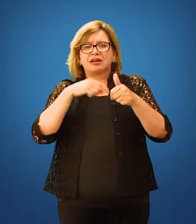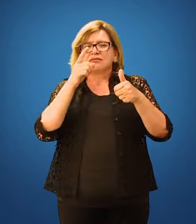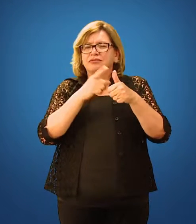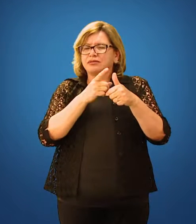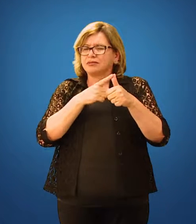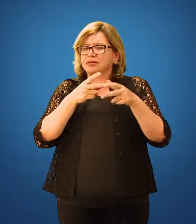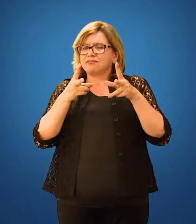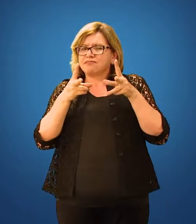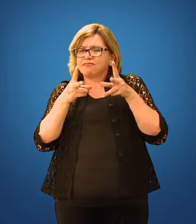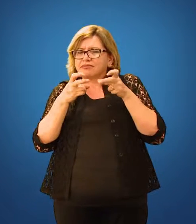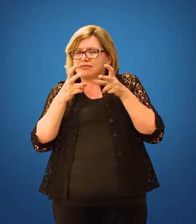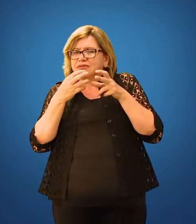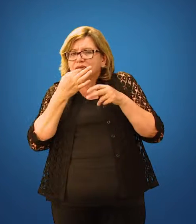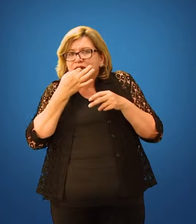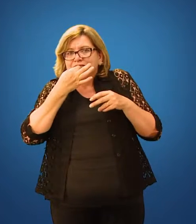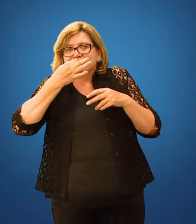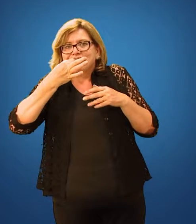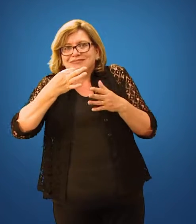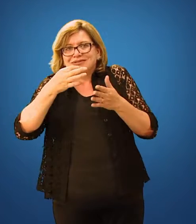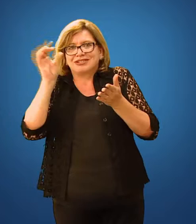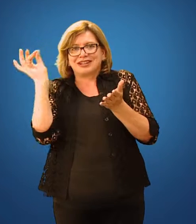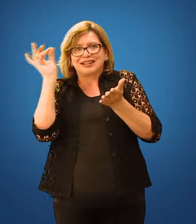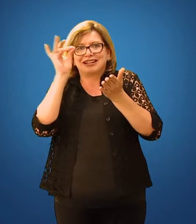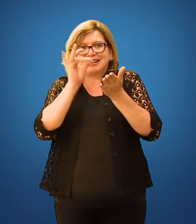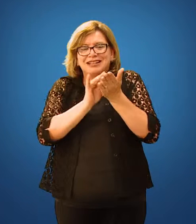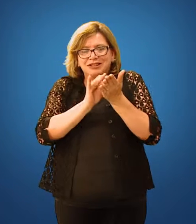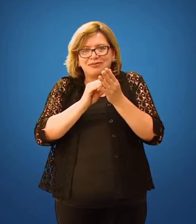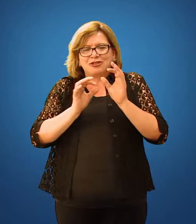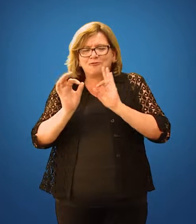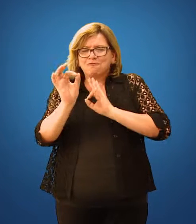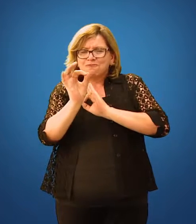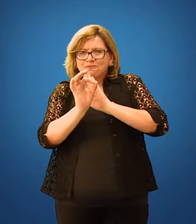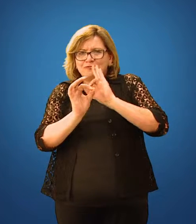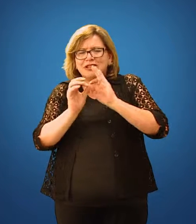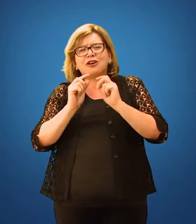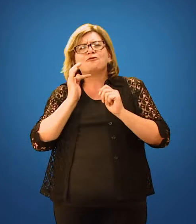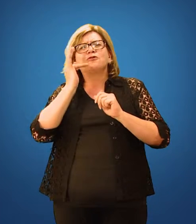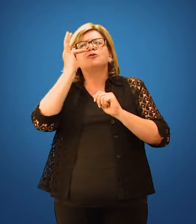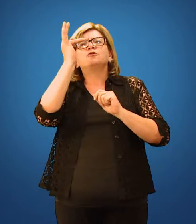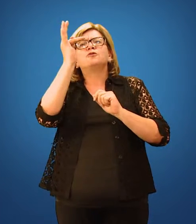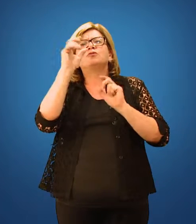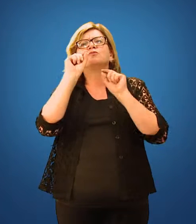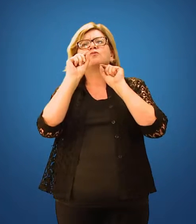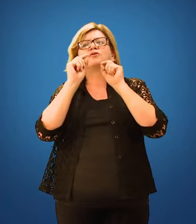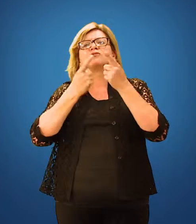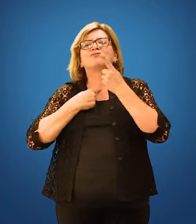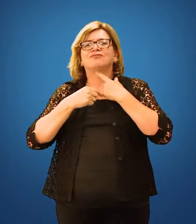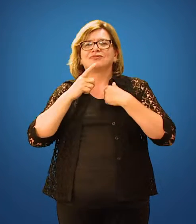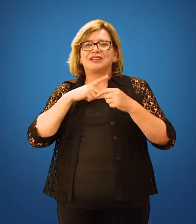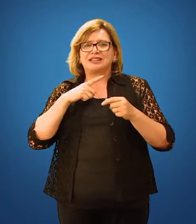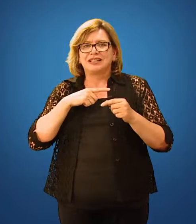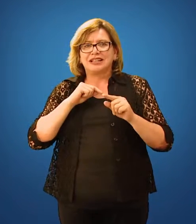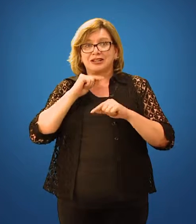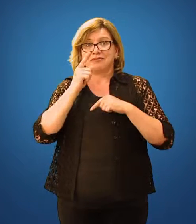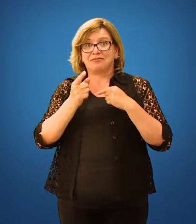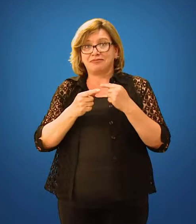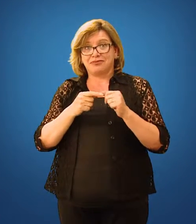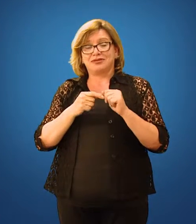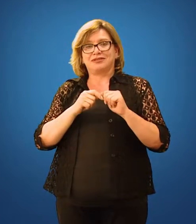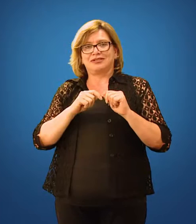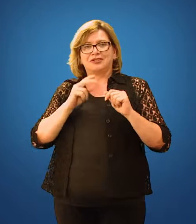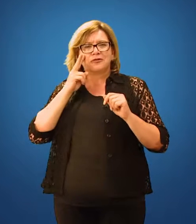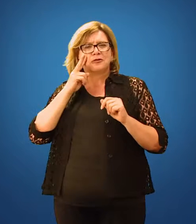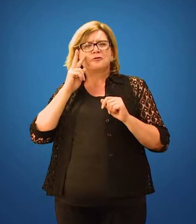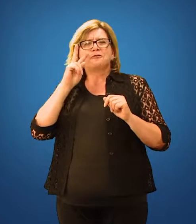da realidade e a criação de um esboço da situação futura que se almeja, para então, com os pés no chão e o olho